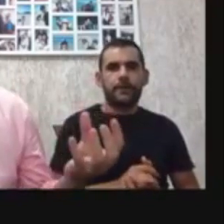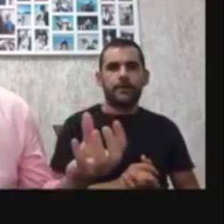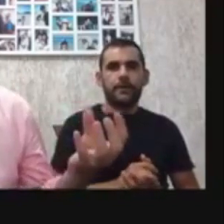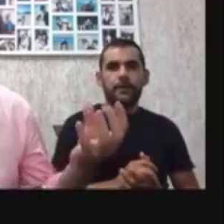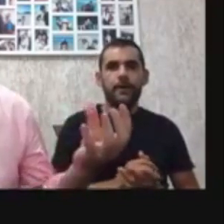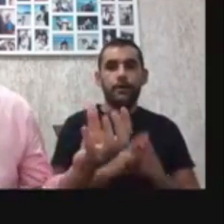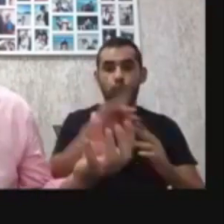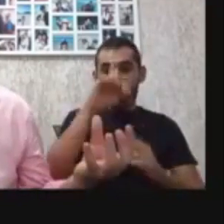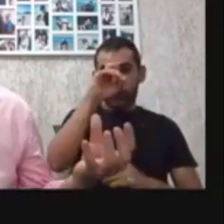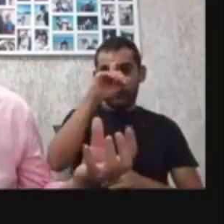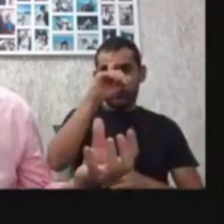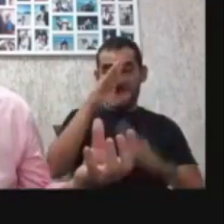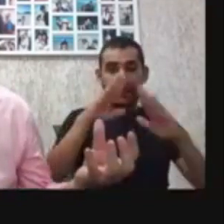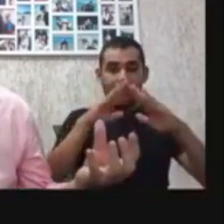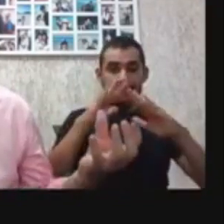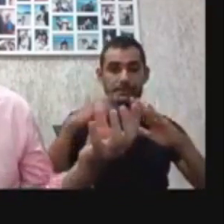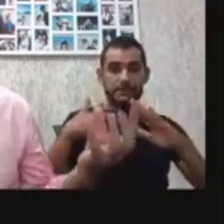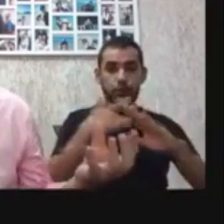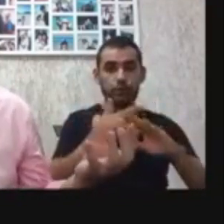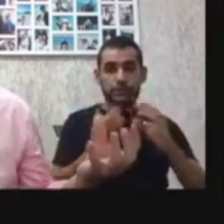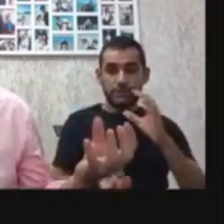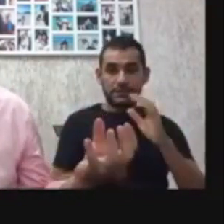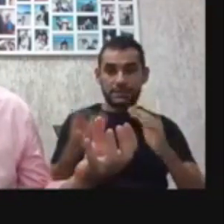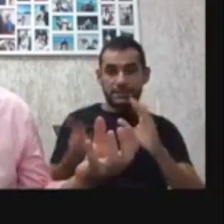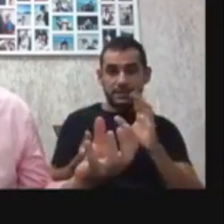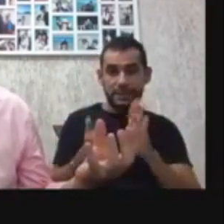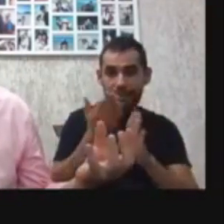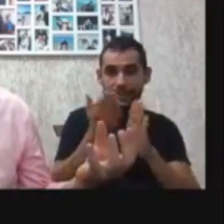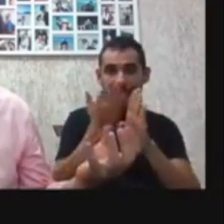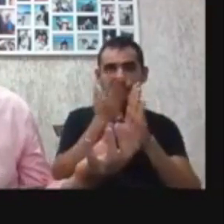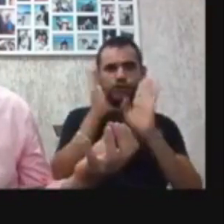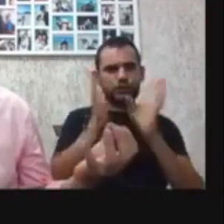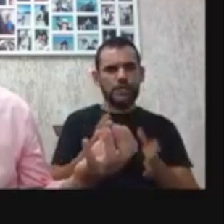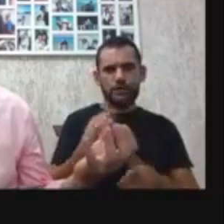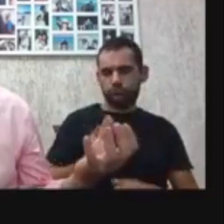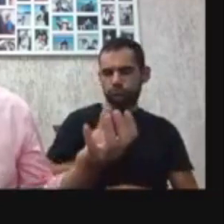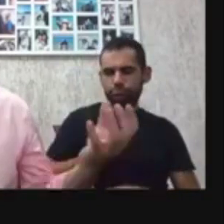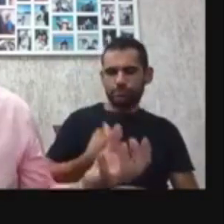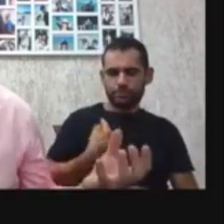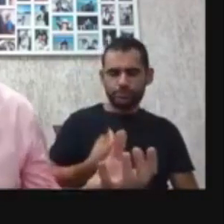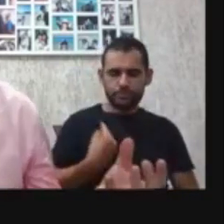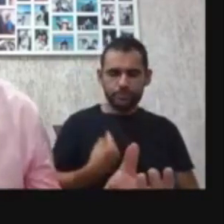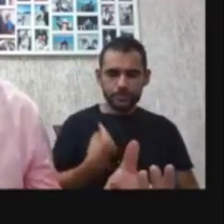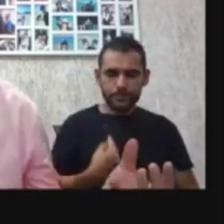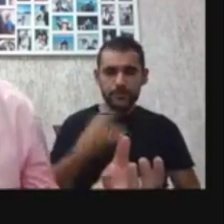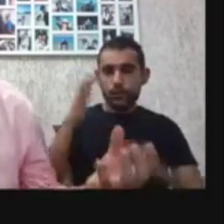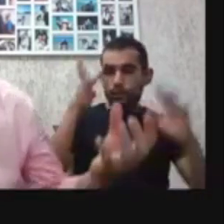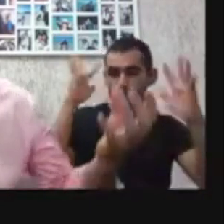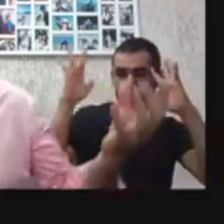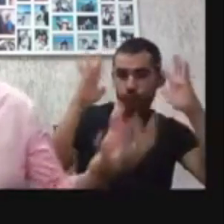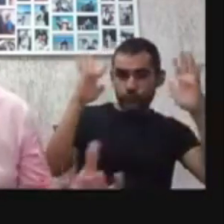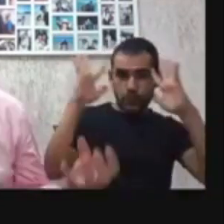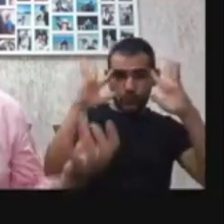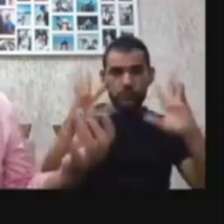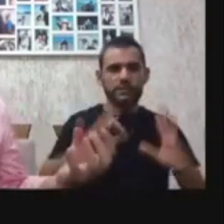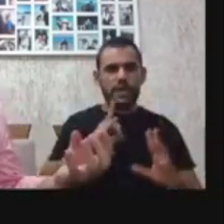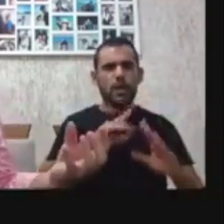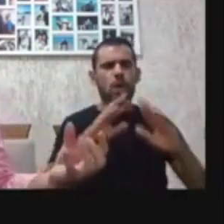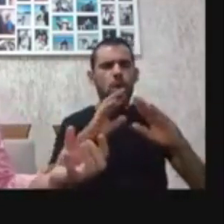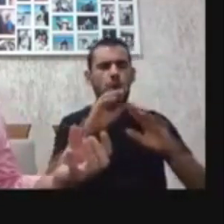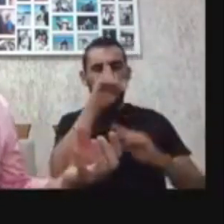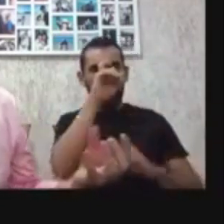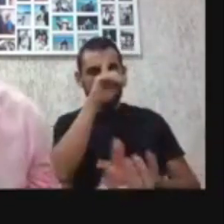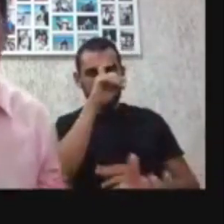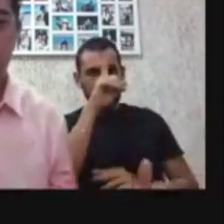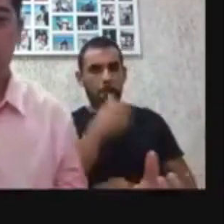de saúde já foram construídas, já estão aí, sabe? É um sonho de todo mundo ter um outro hospital, um